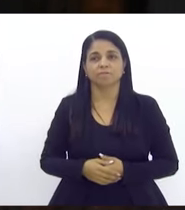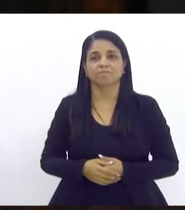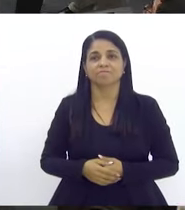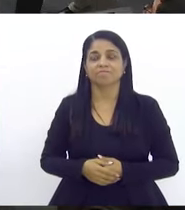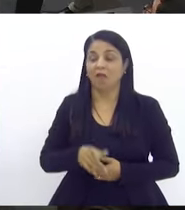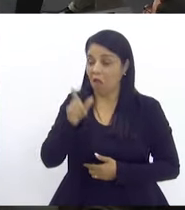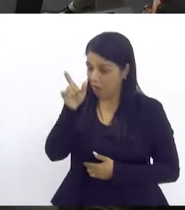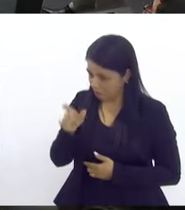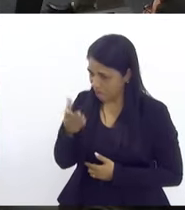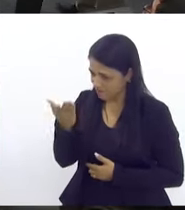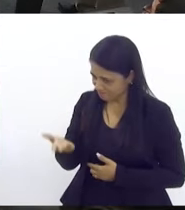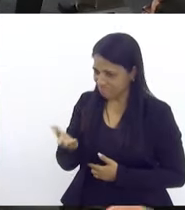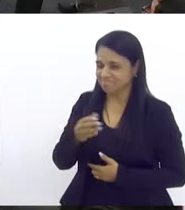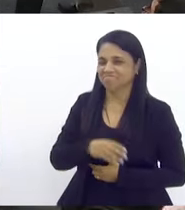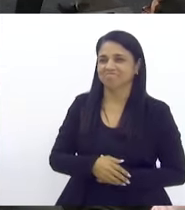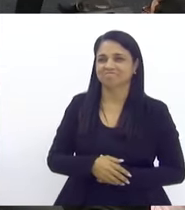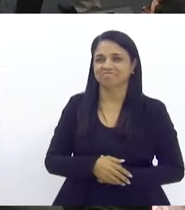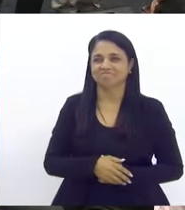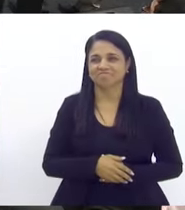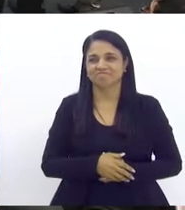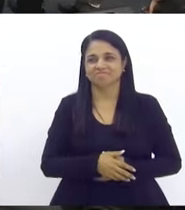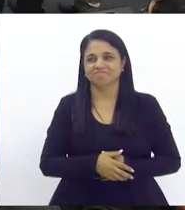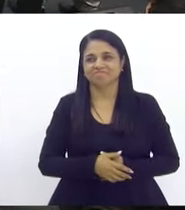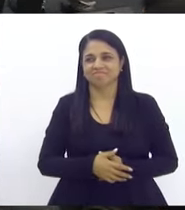Agora, Vossa Excelência.